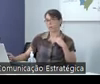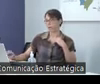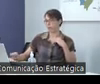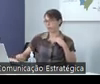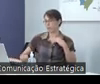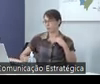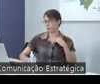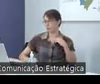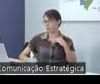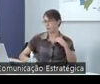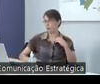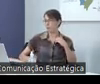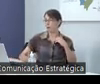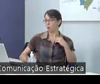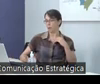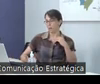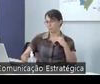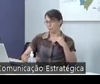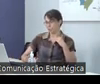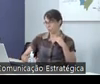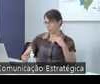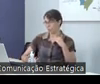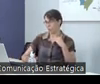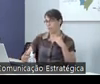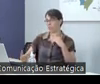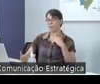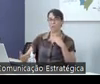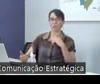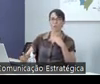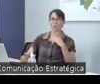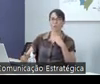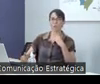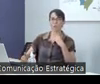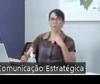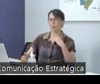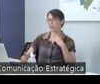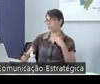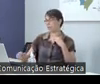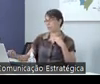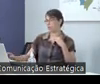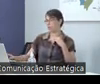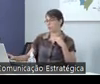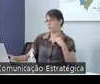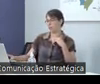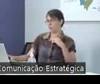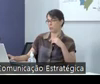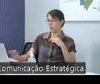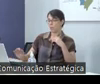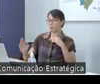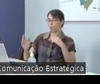sou luto para avaliação Para você vier como a carne já disse e certo aqui na capital que tem 48